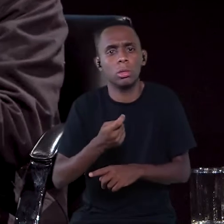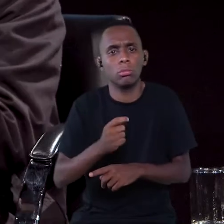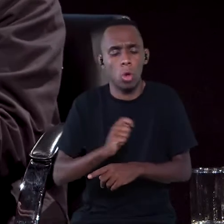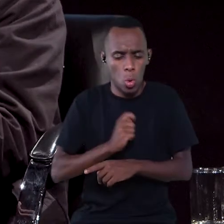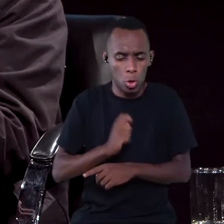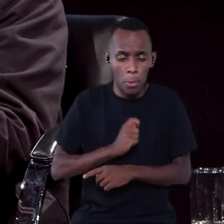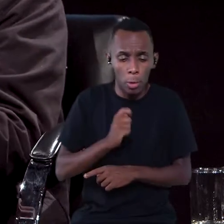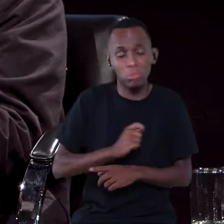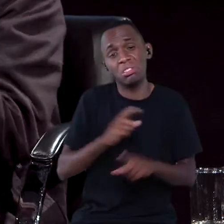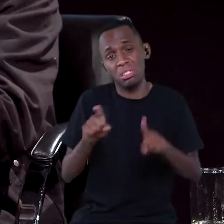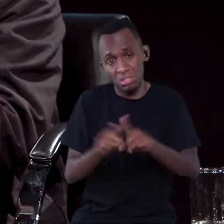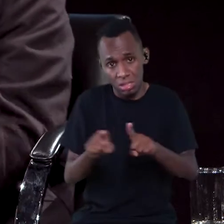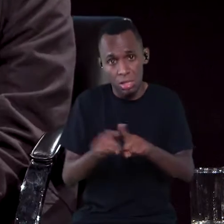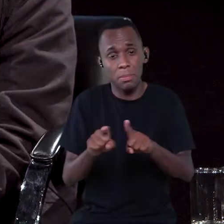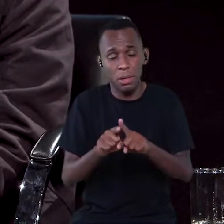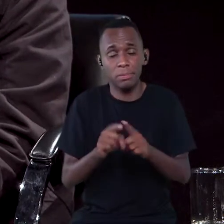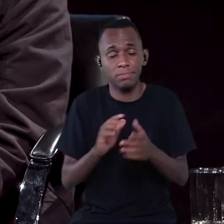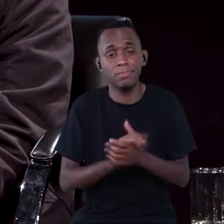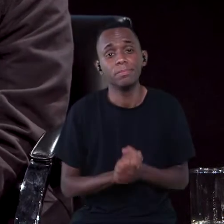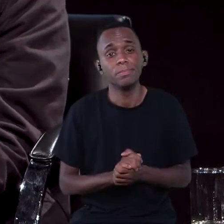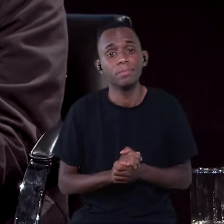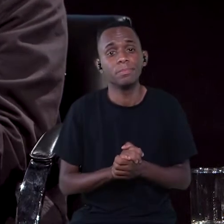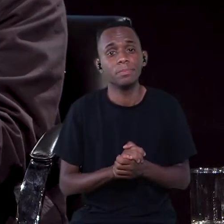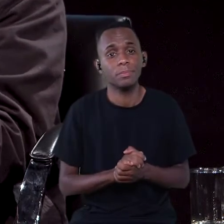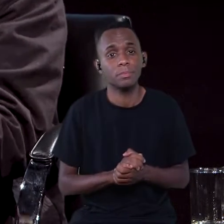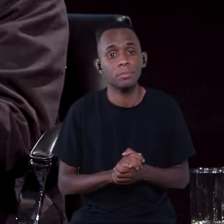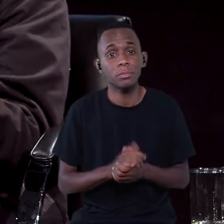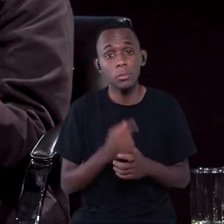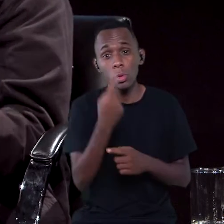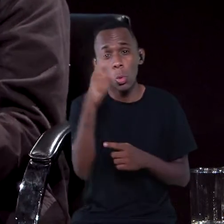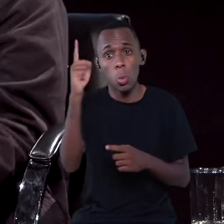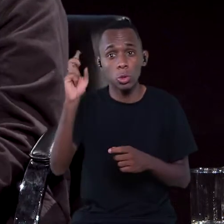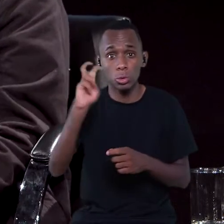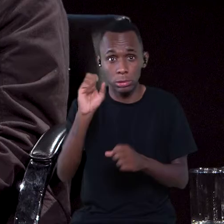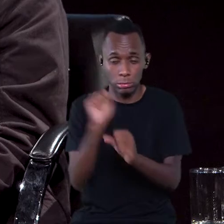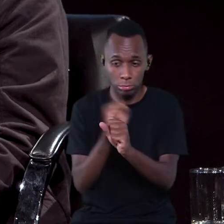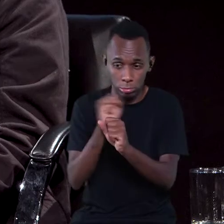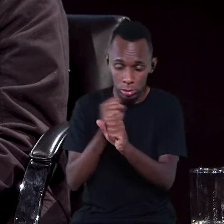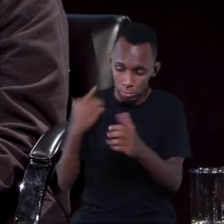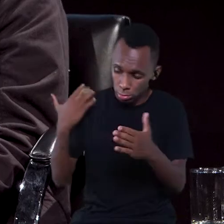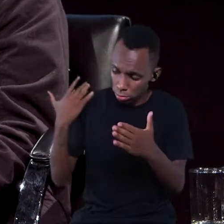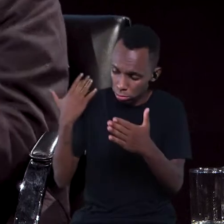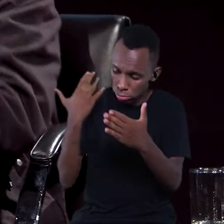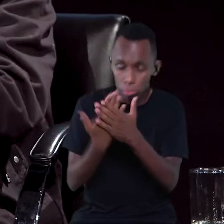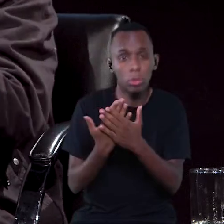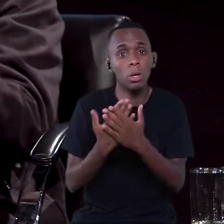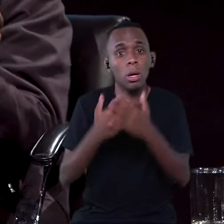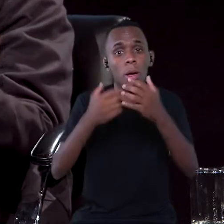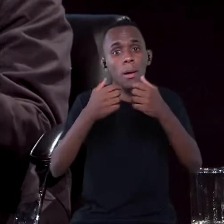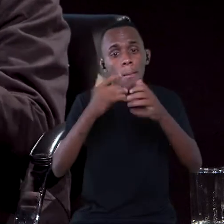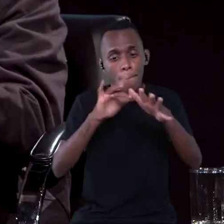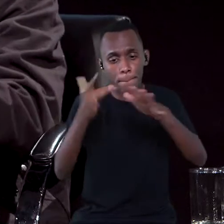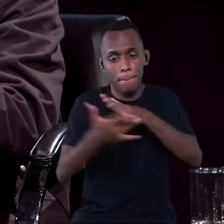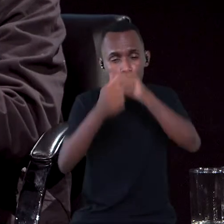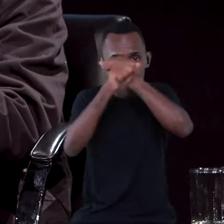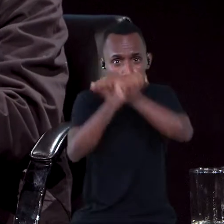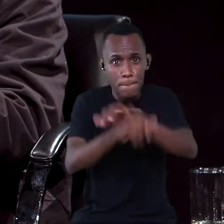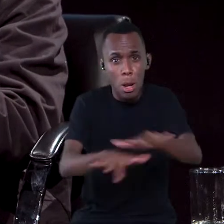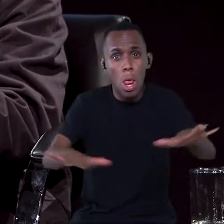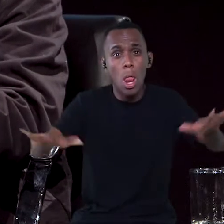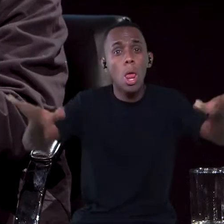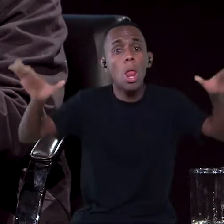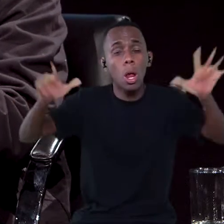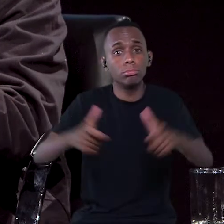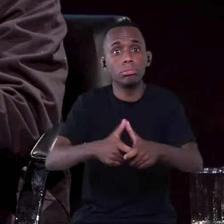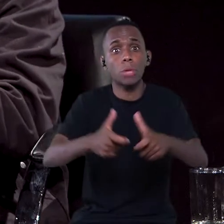campo agora mais em aberto que a literatura e etnografia. Os últimos 5 anos, com a ampliação das redes sociais, dos canais de